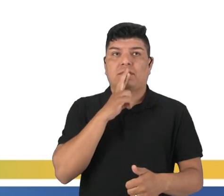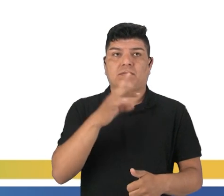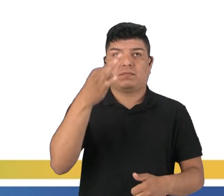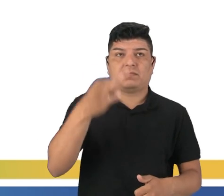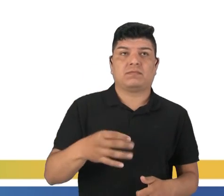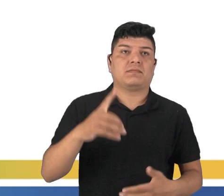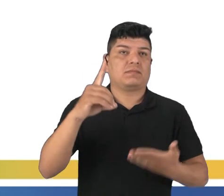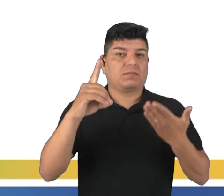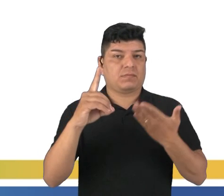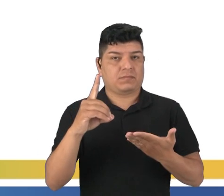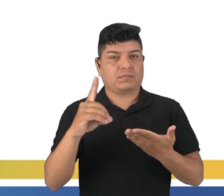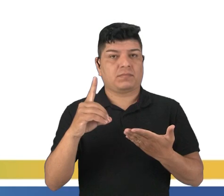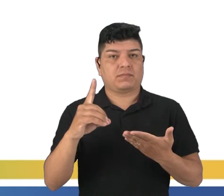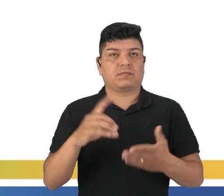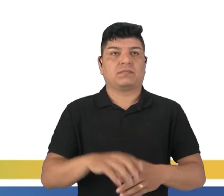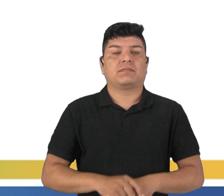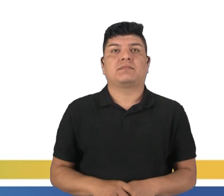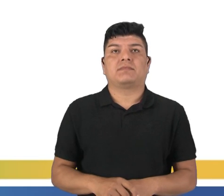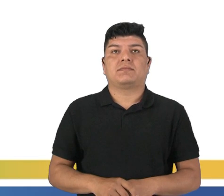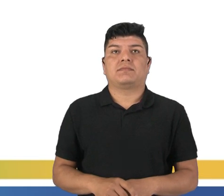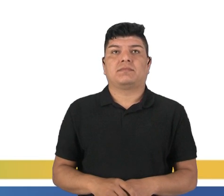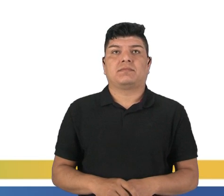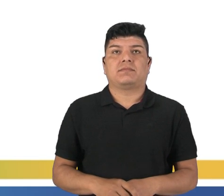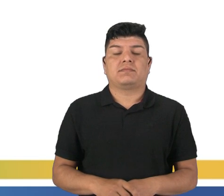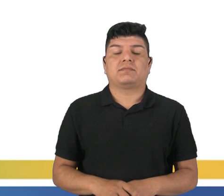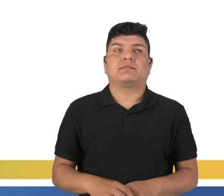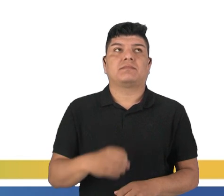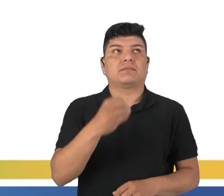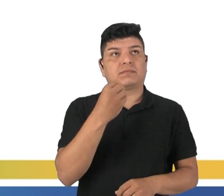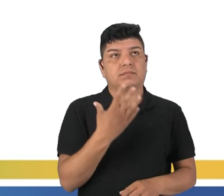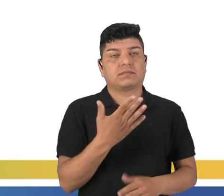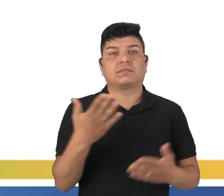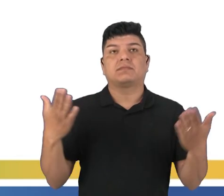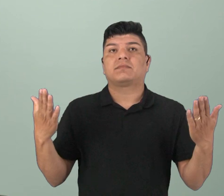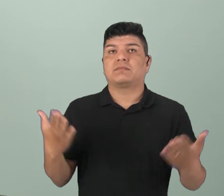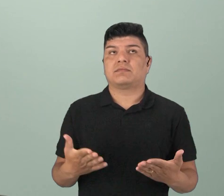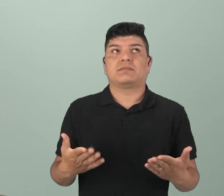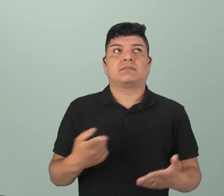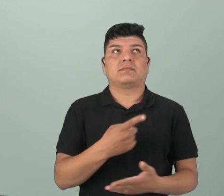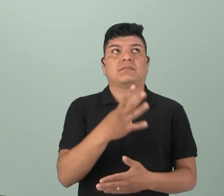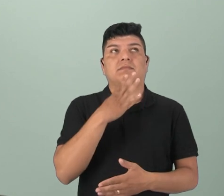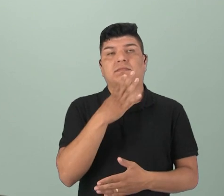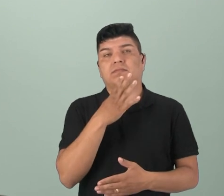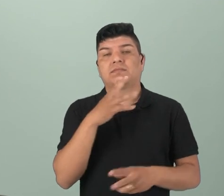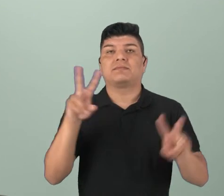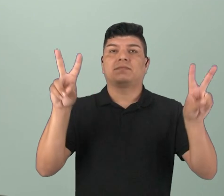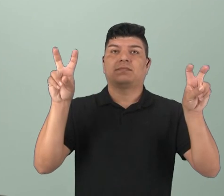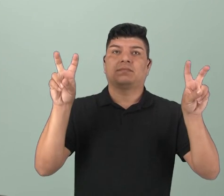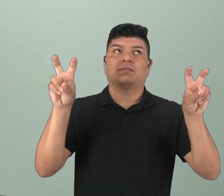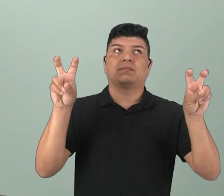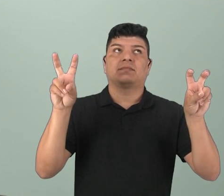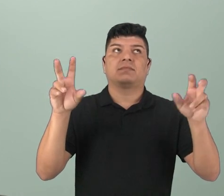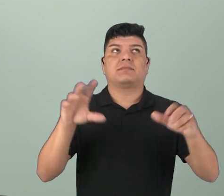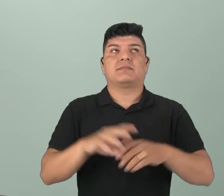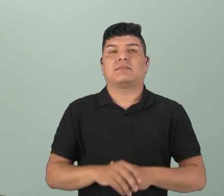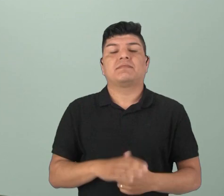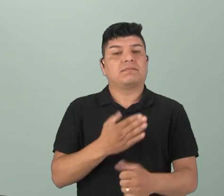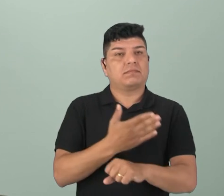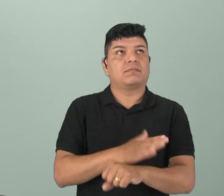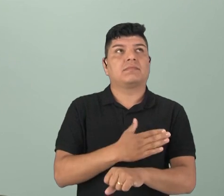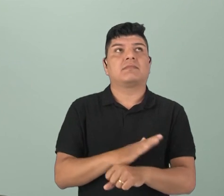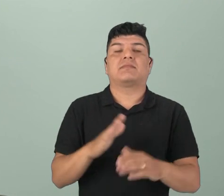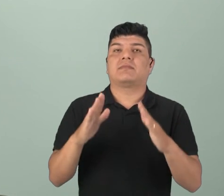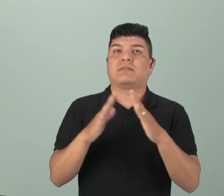resposta correta é a letra D. Bom, agora que você já conhece o tema, treine em